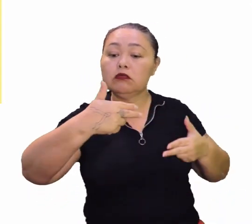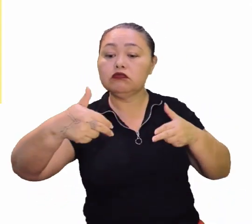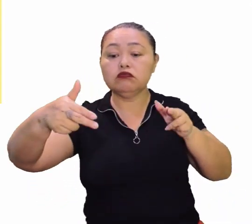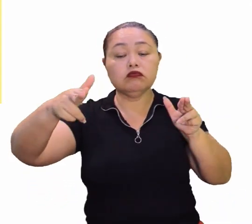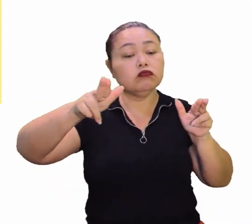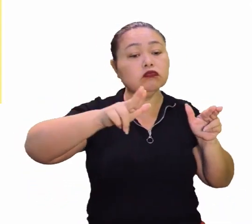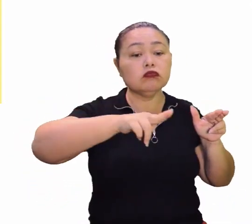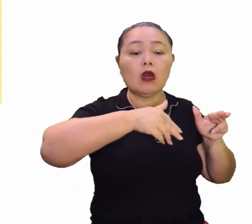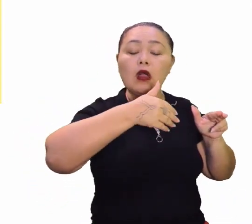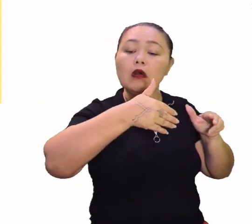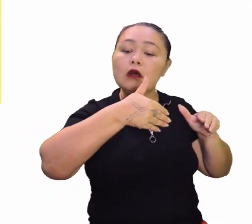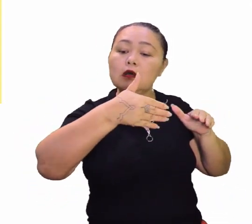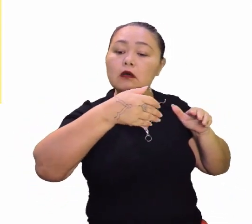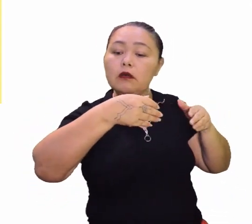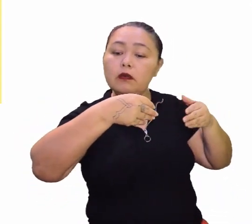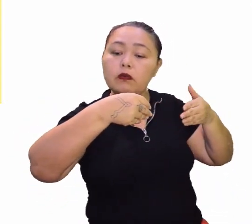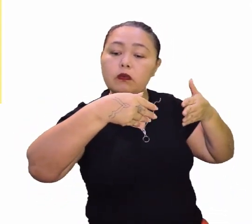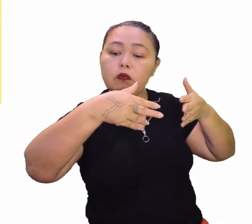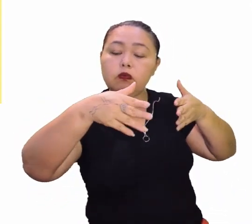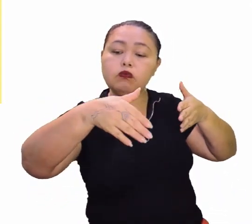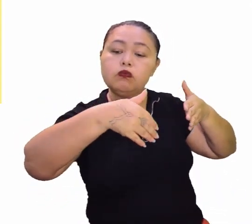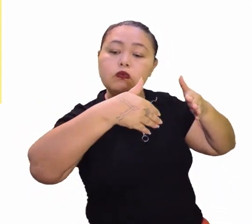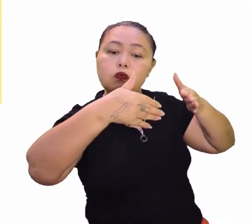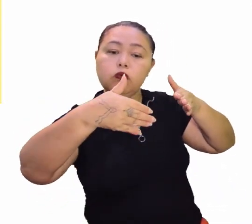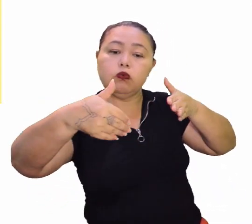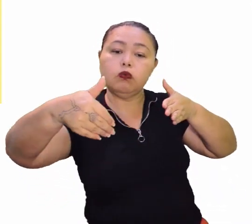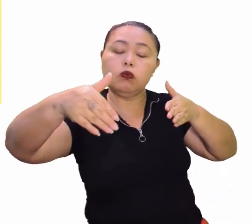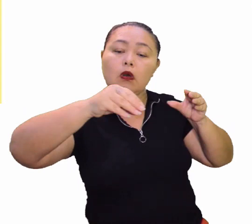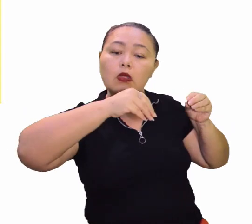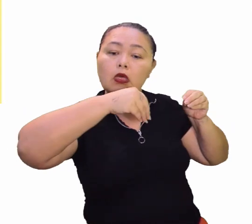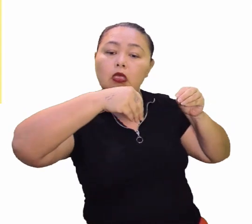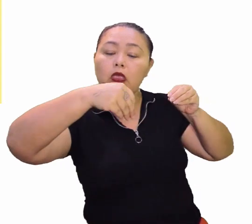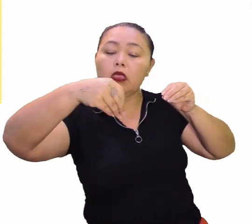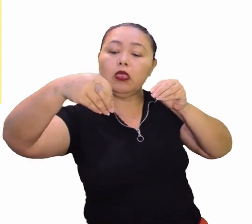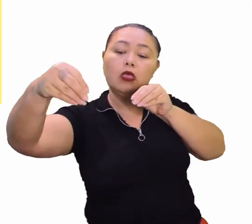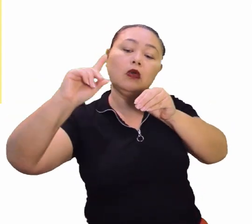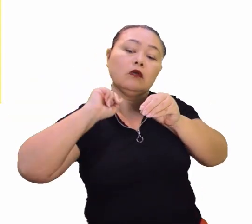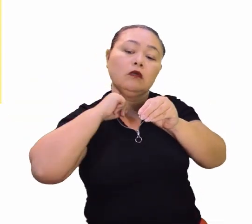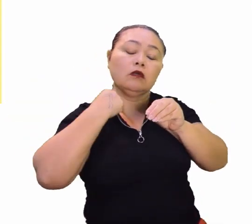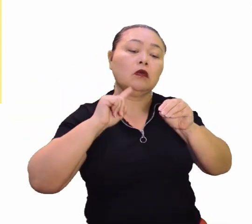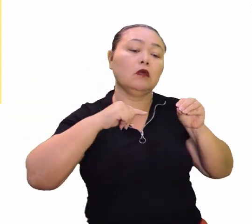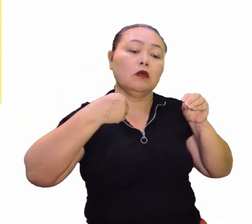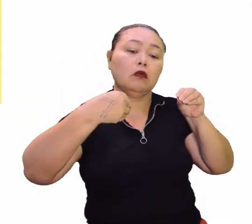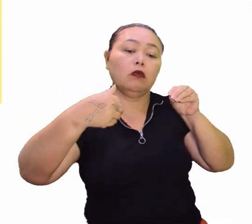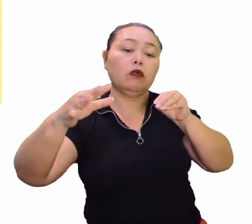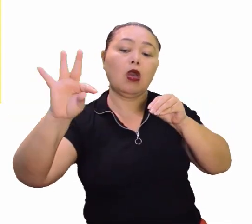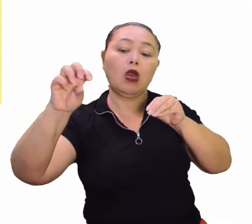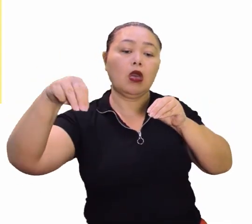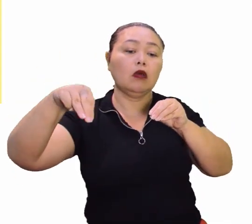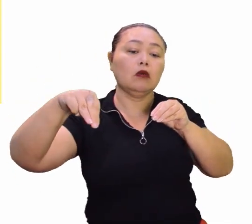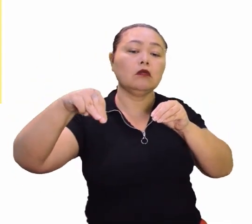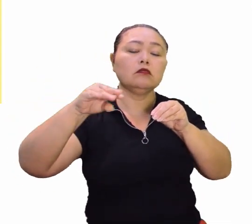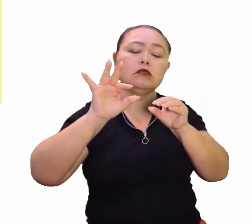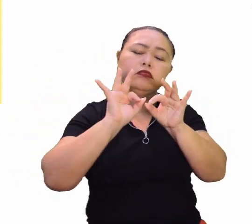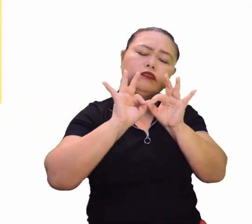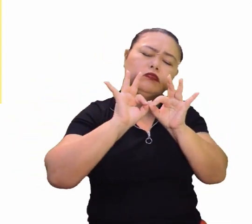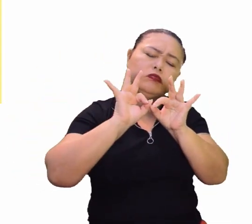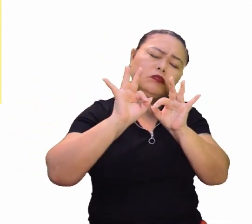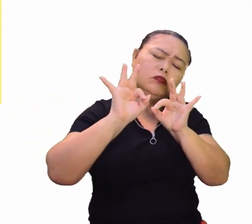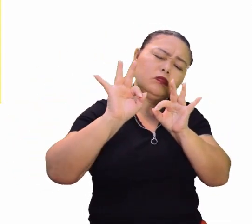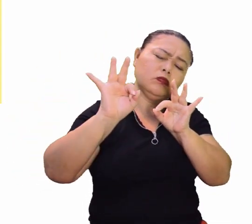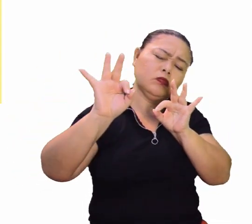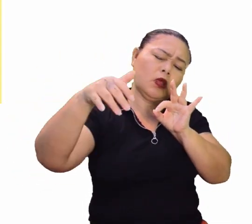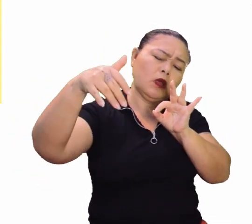de ventos são capazes de transportar os poluentes atmosféricos